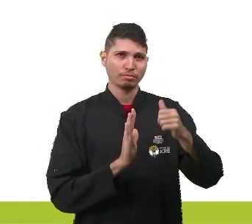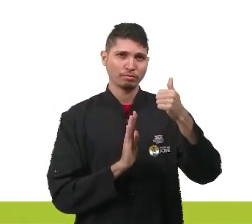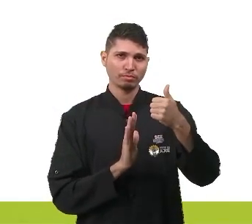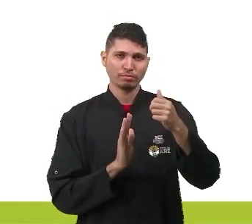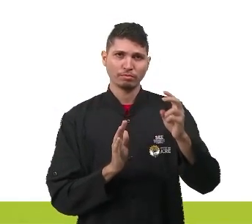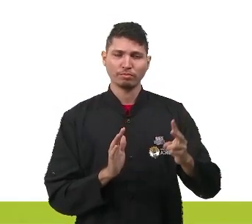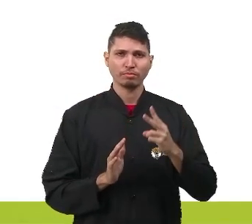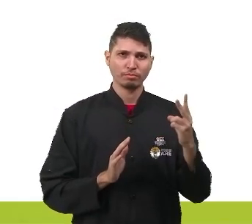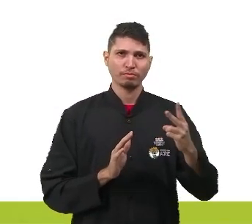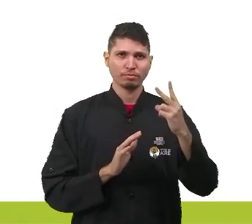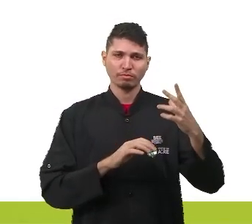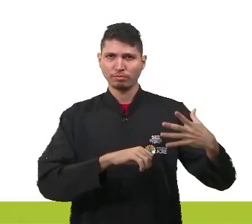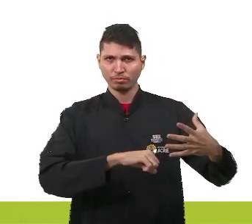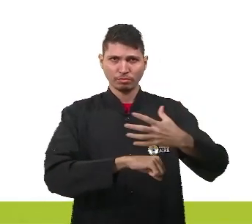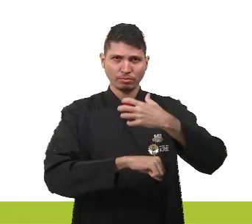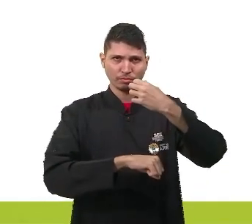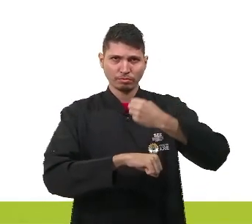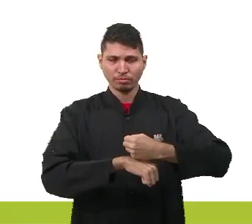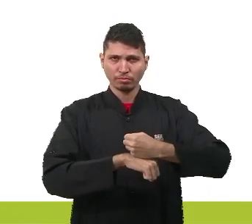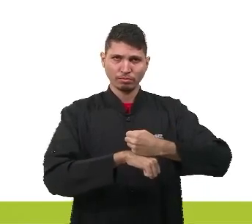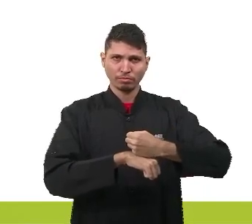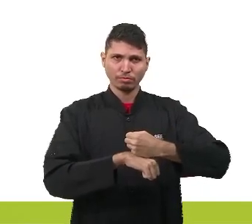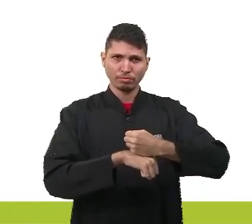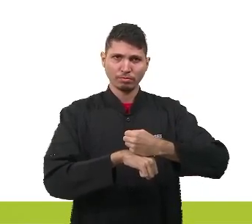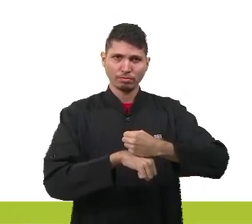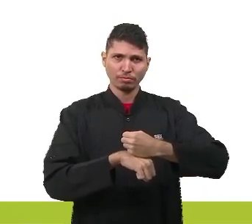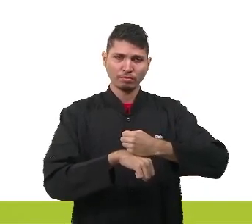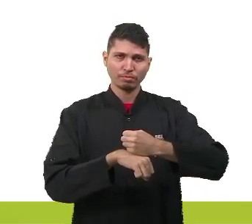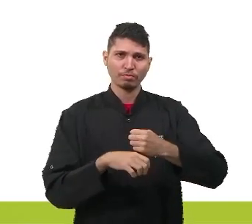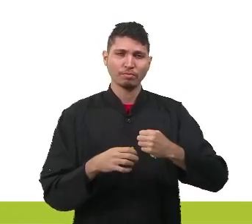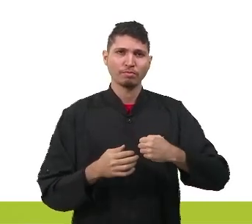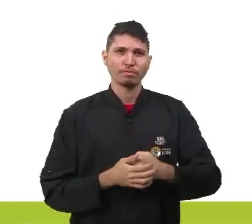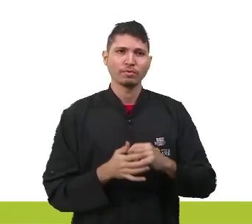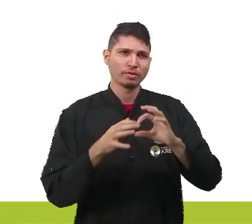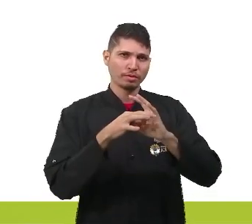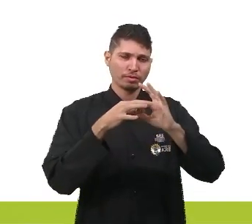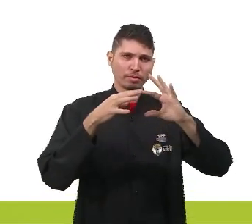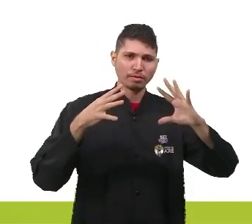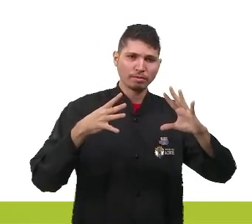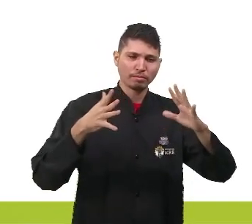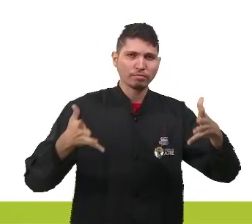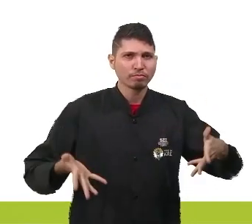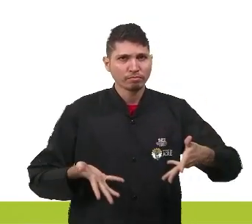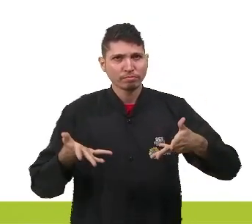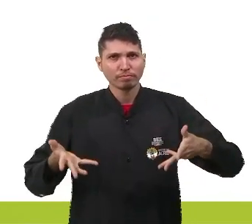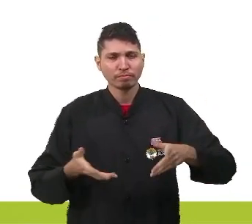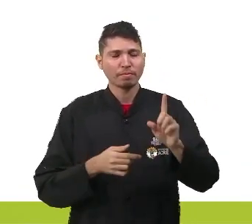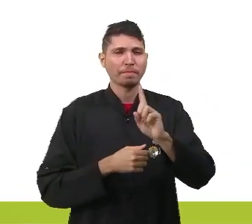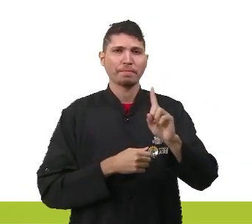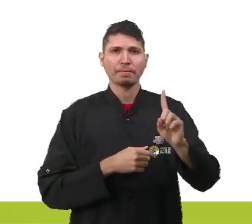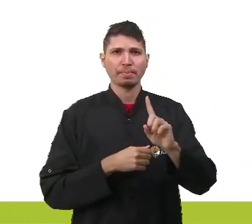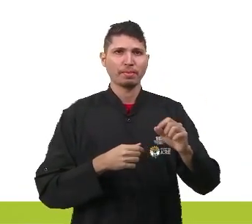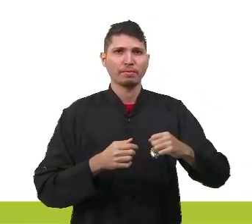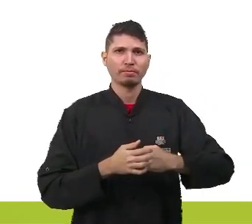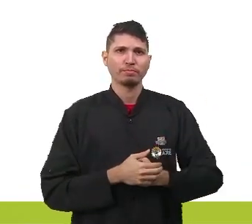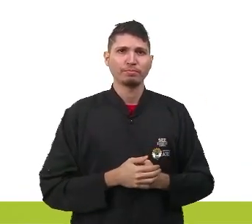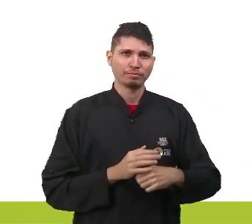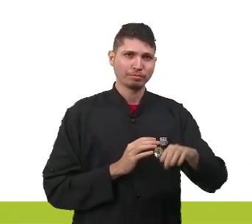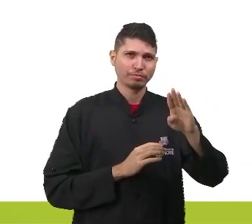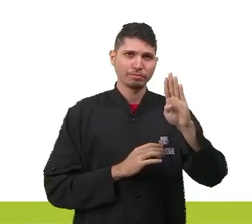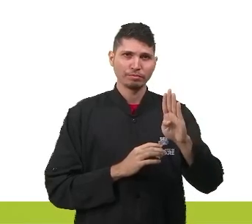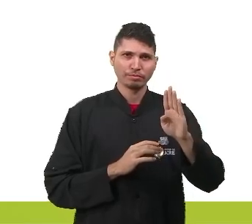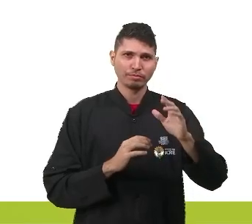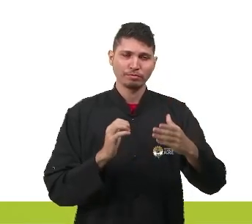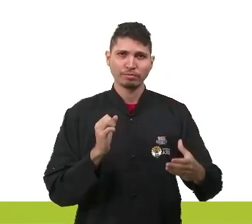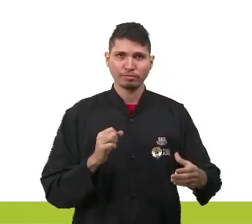pacto colonial e combate à livre iniciativa? Não, porque a livre iniciativa é justamente o que está sendo tratado no texto 2. B. Defesa